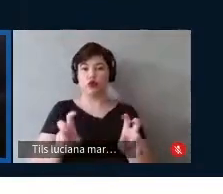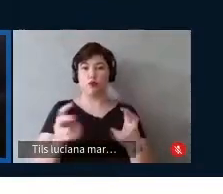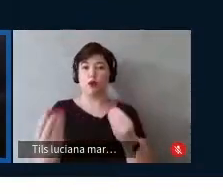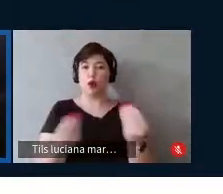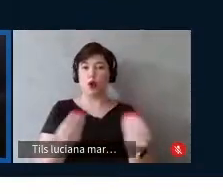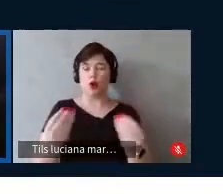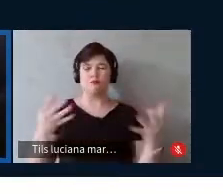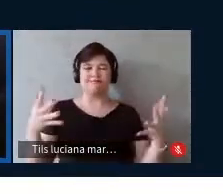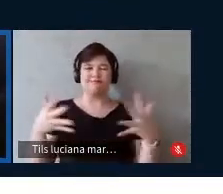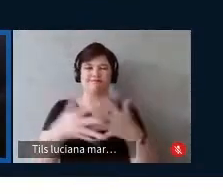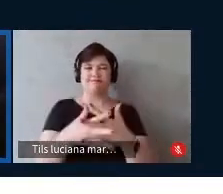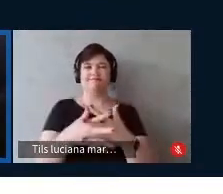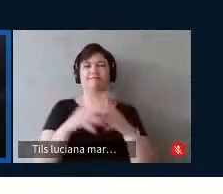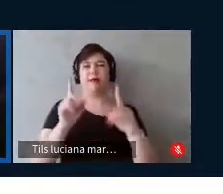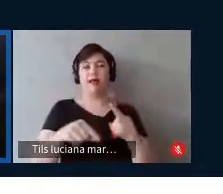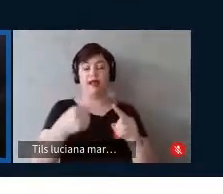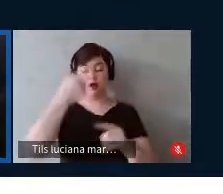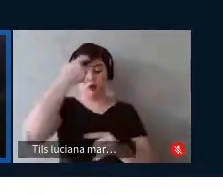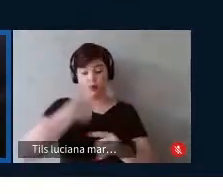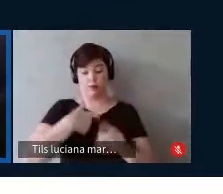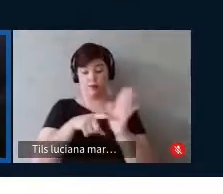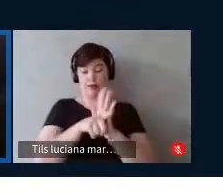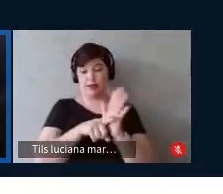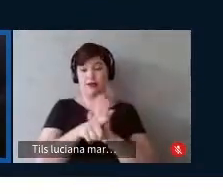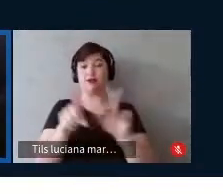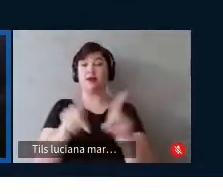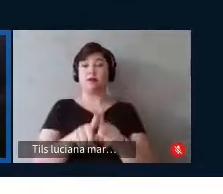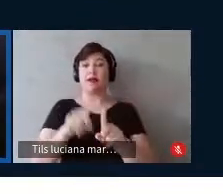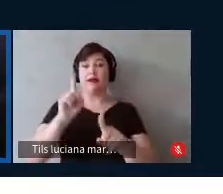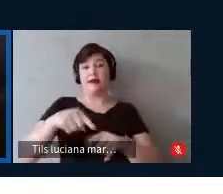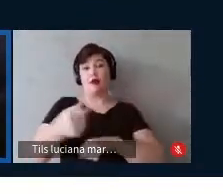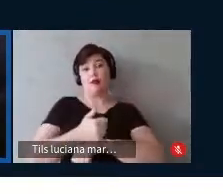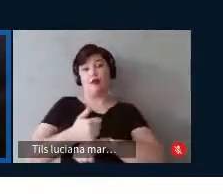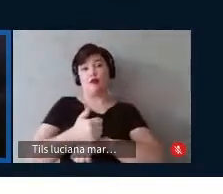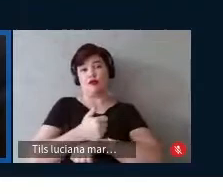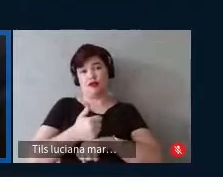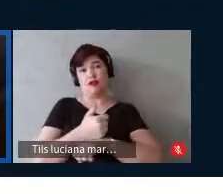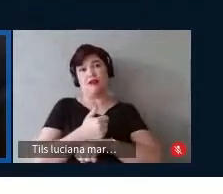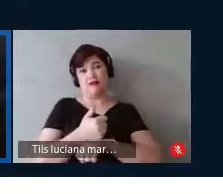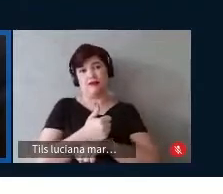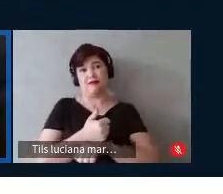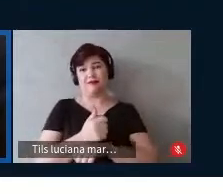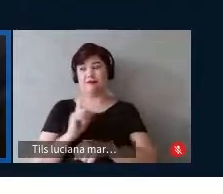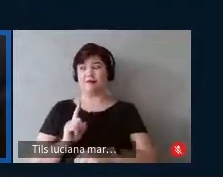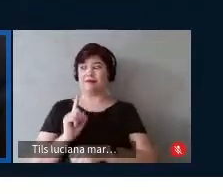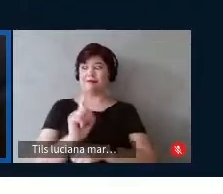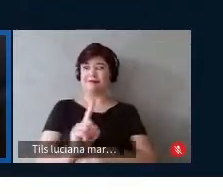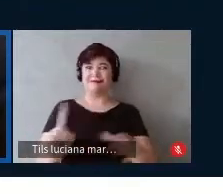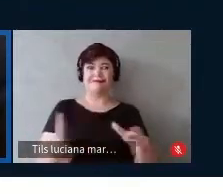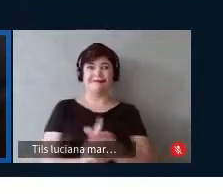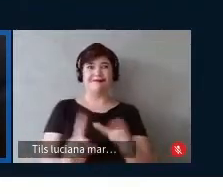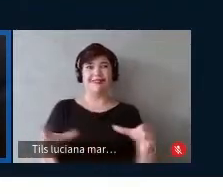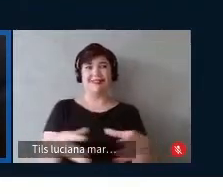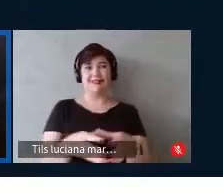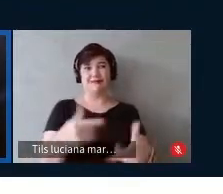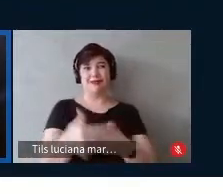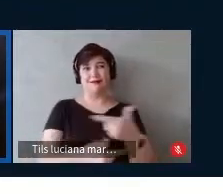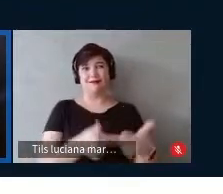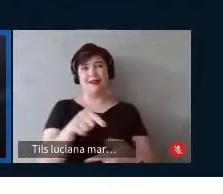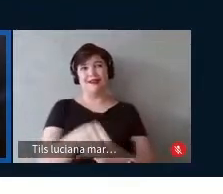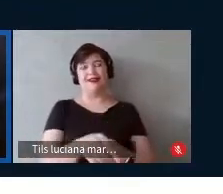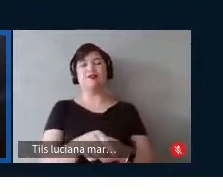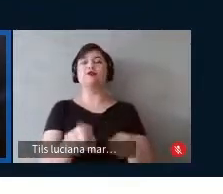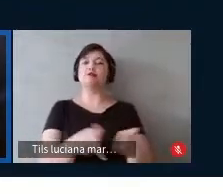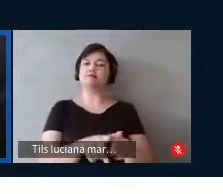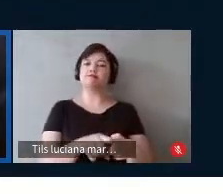complicador, que é um pesquisador, também ser o profissional da análise, e a importância que a gente tem de um